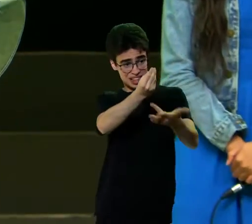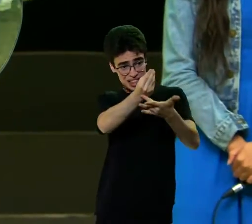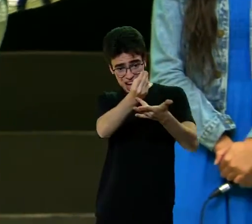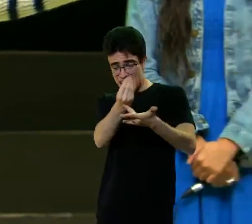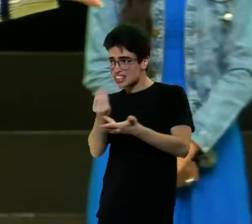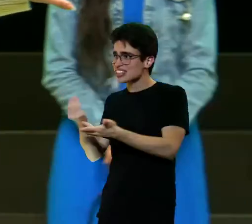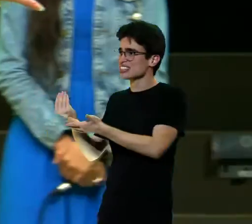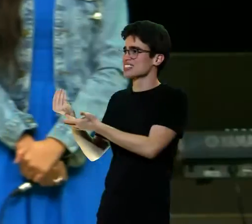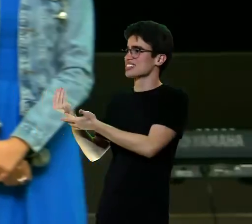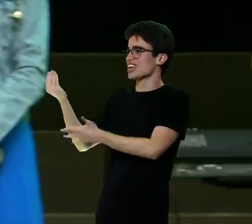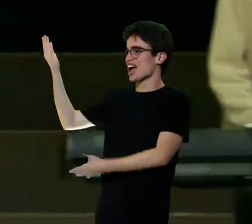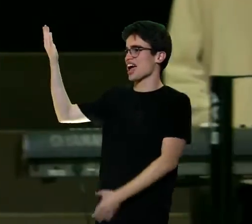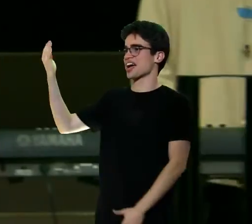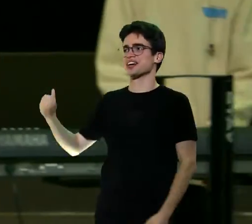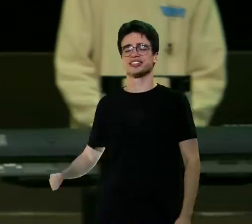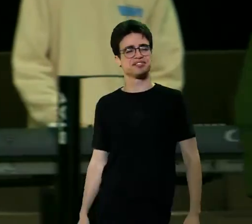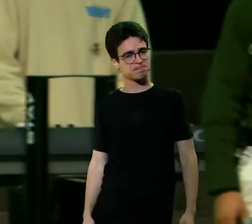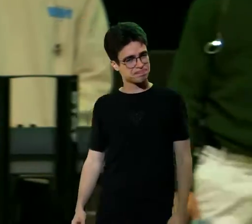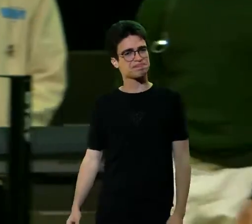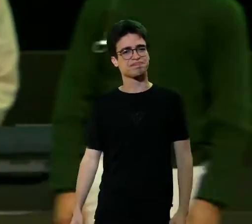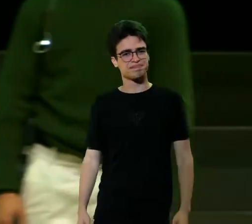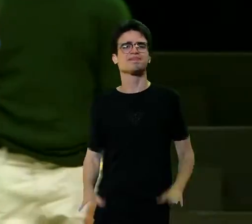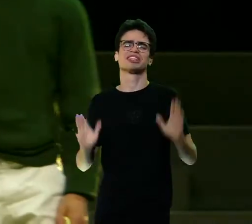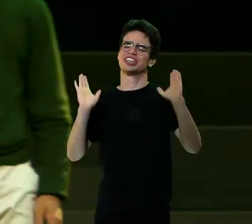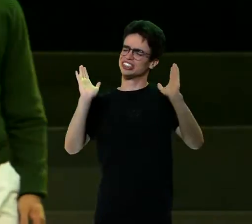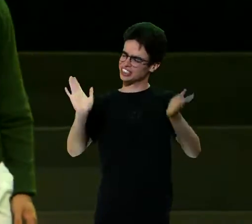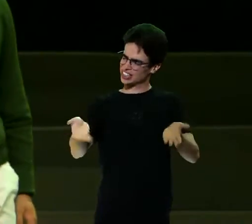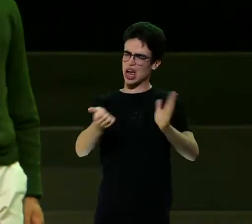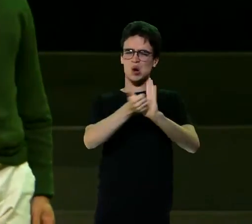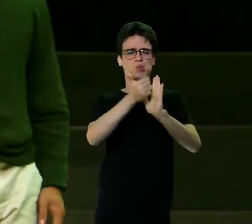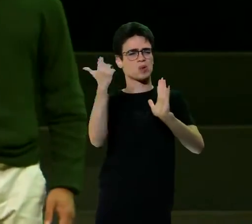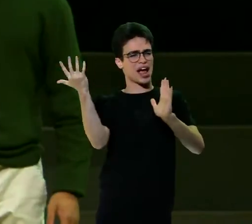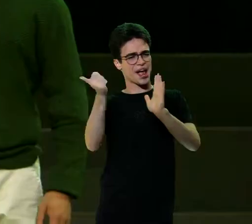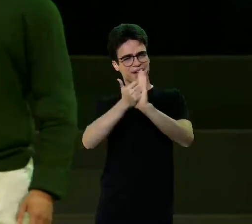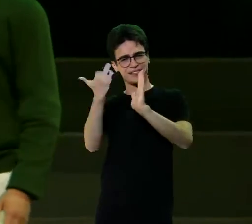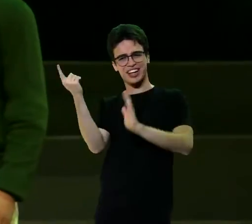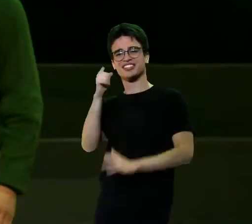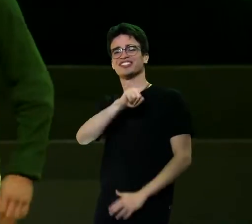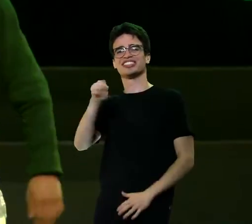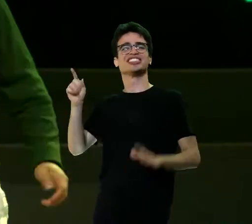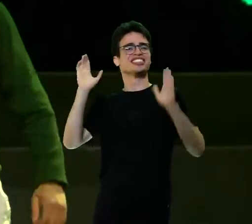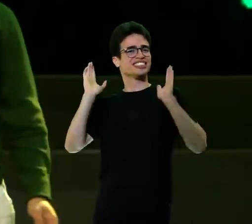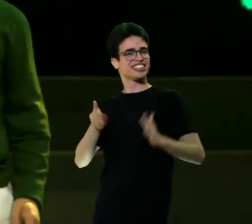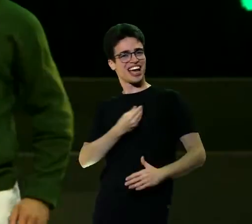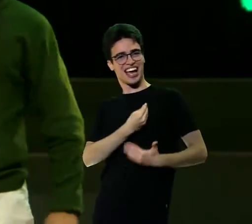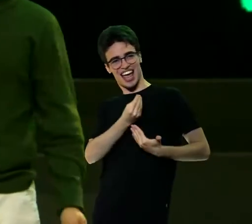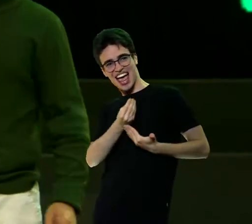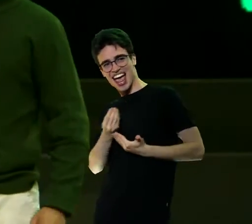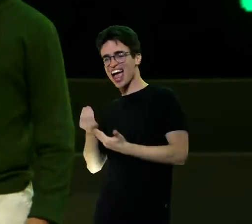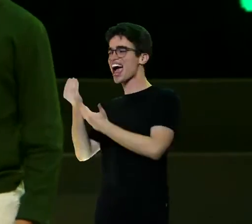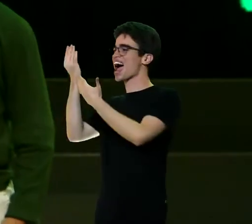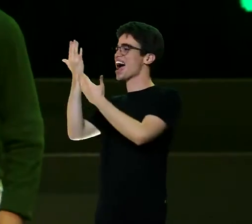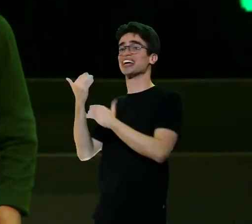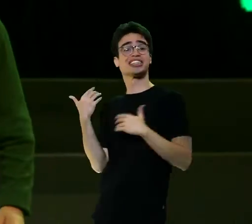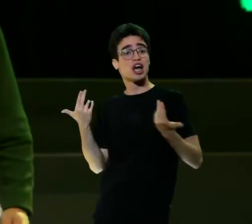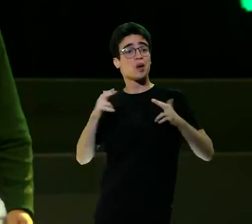A grande maioria das pessoas já fez essa entrega, e por isso que a gente vive. É por isso que eu estou pregando aqui em